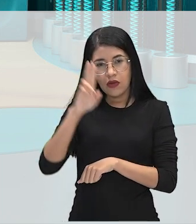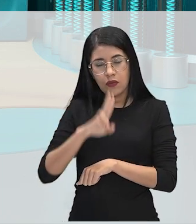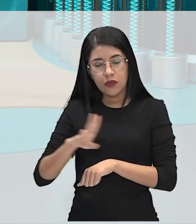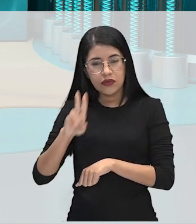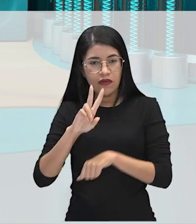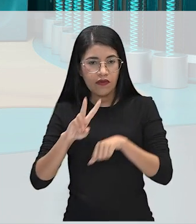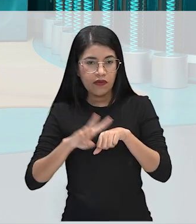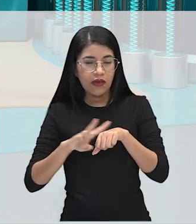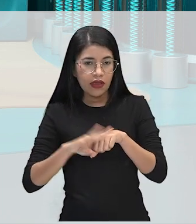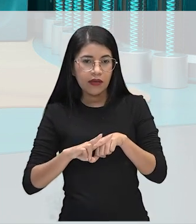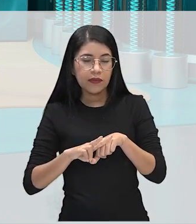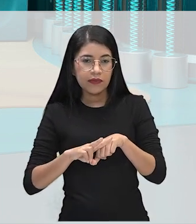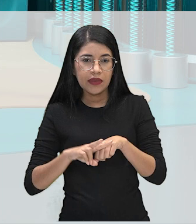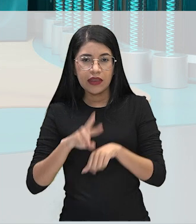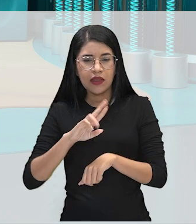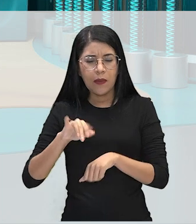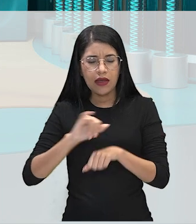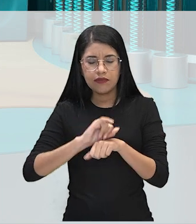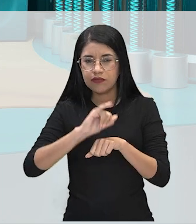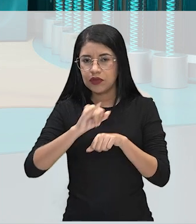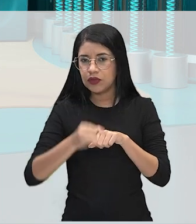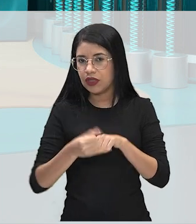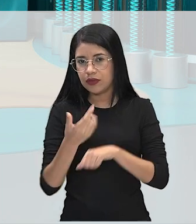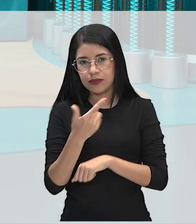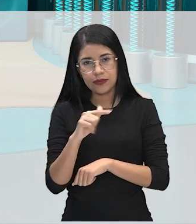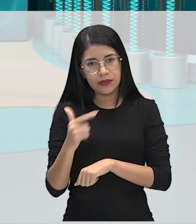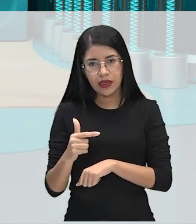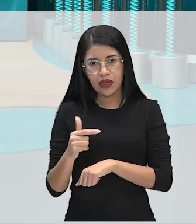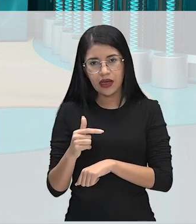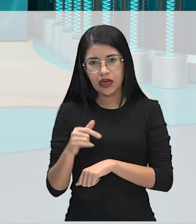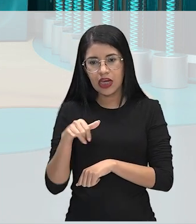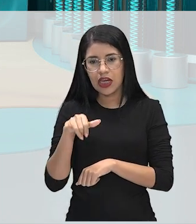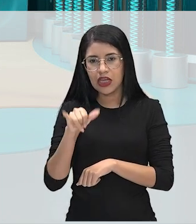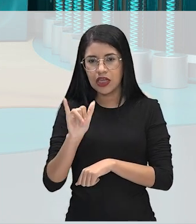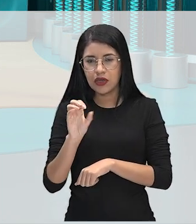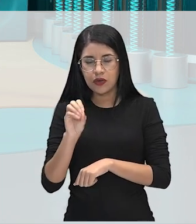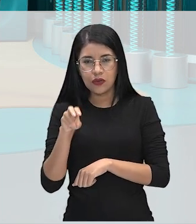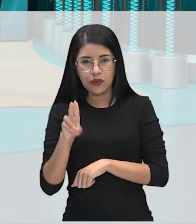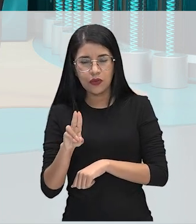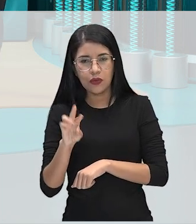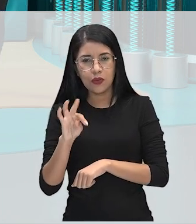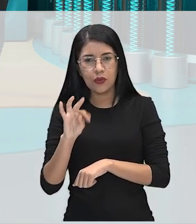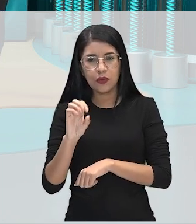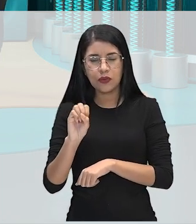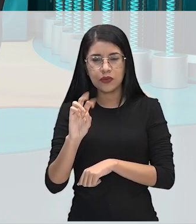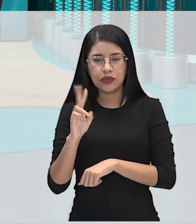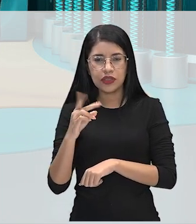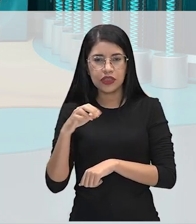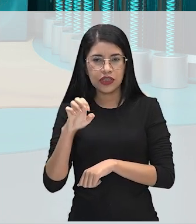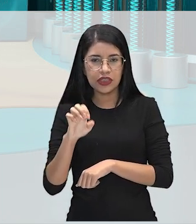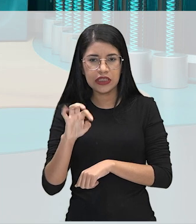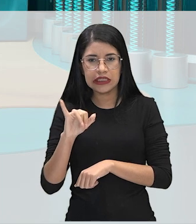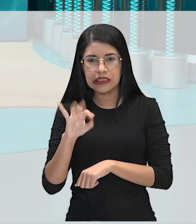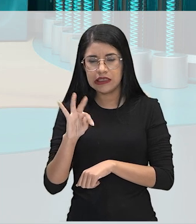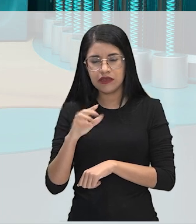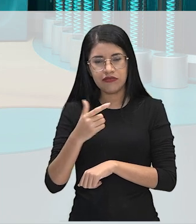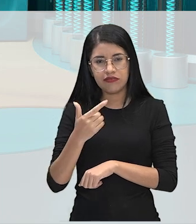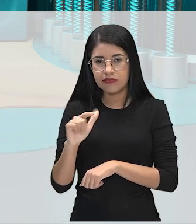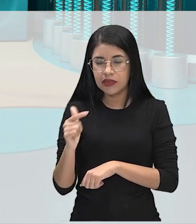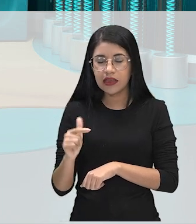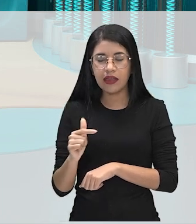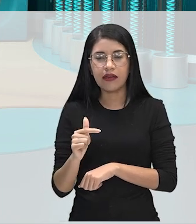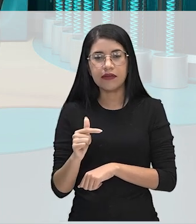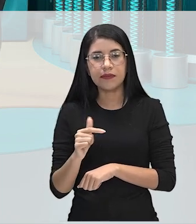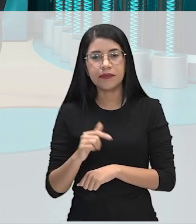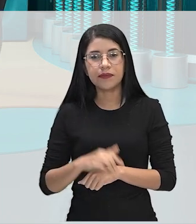Não existe sujeito no imperativo. Não tem you, he, she, it, não existe sujeito aqui na